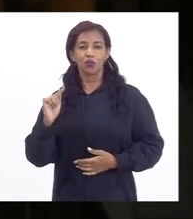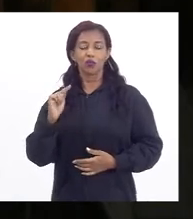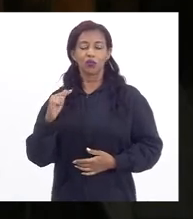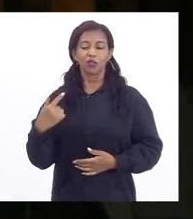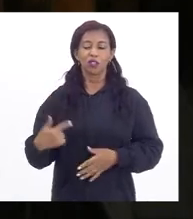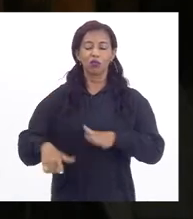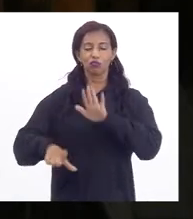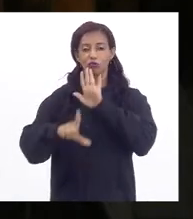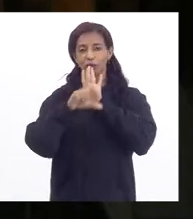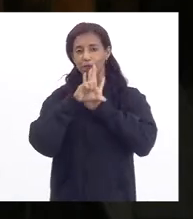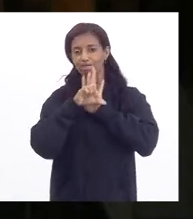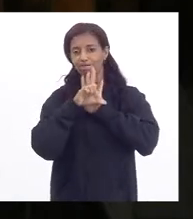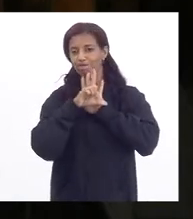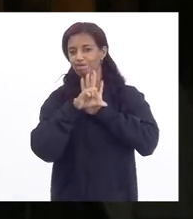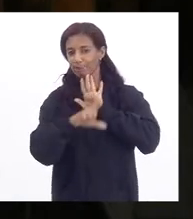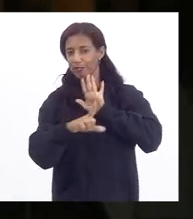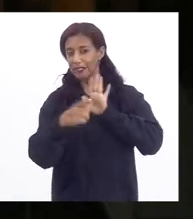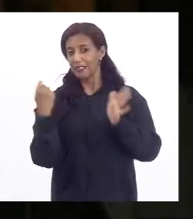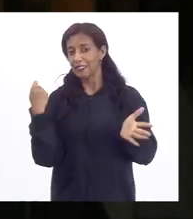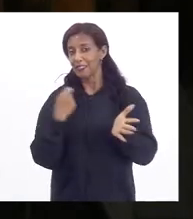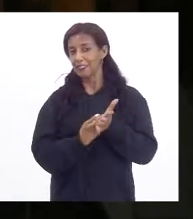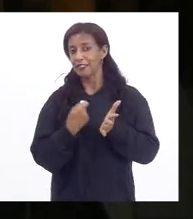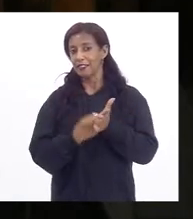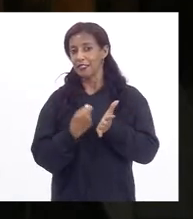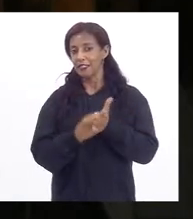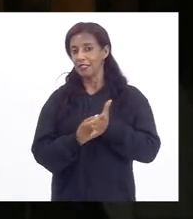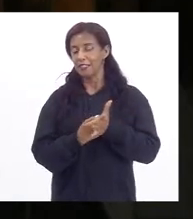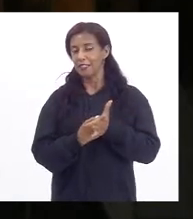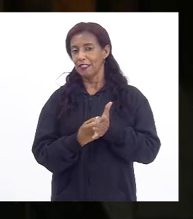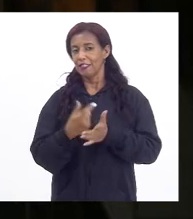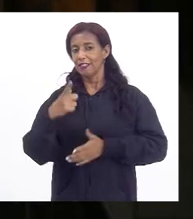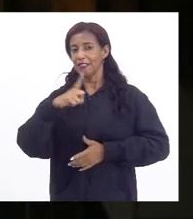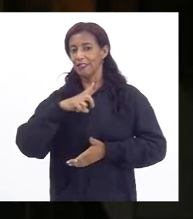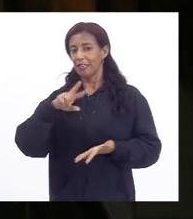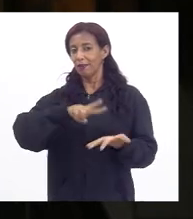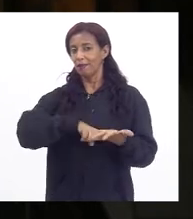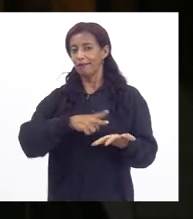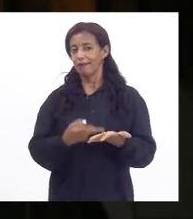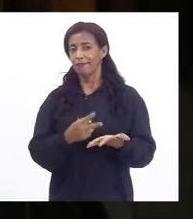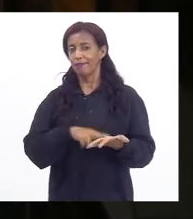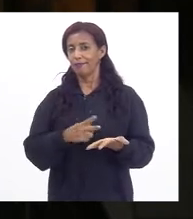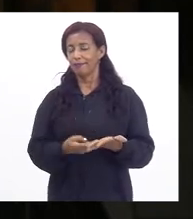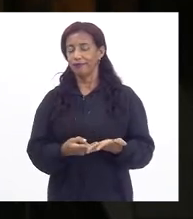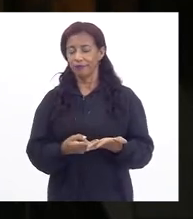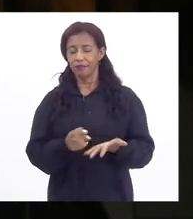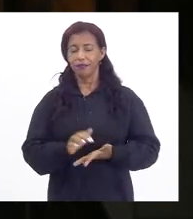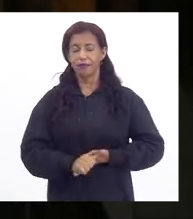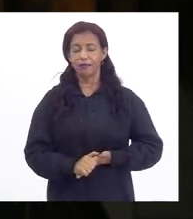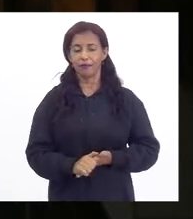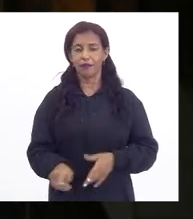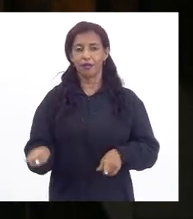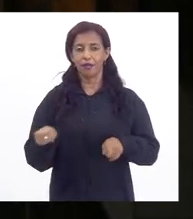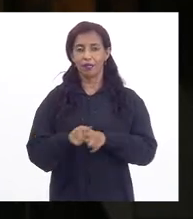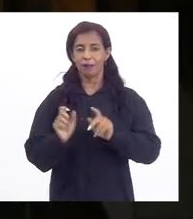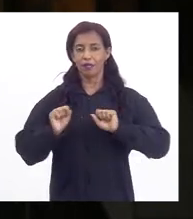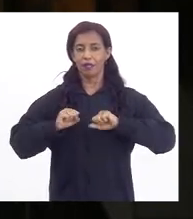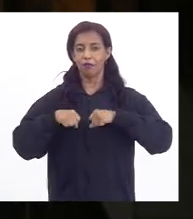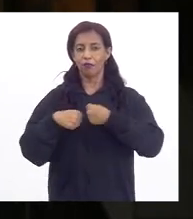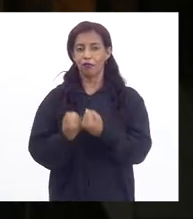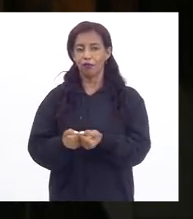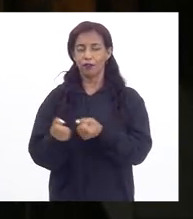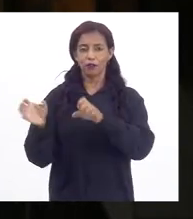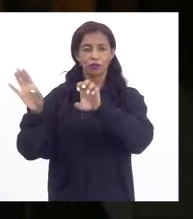uma legislação que dá muitas margens de interpretações e da força